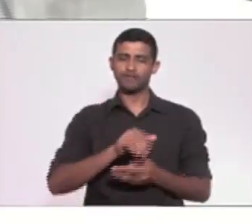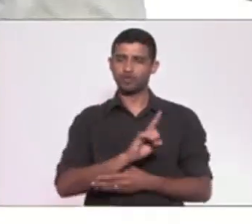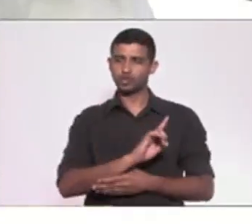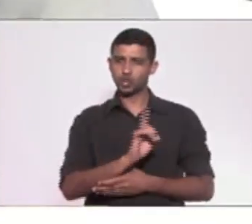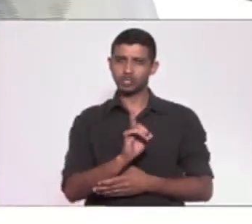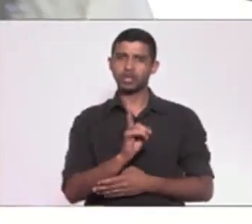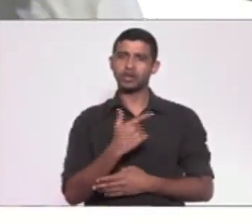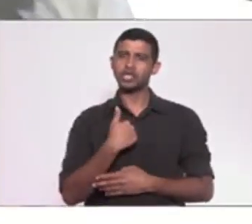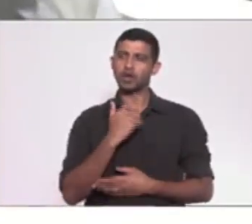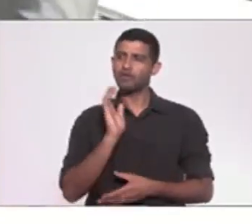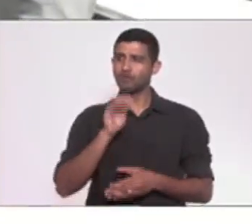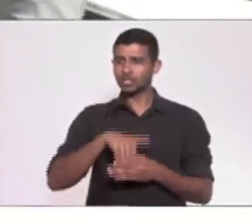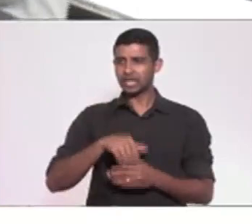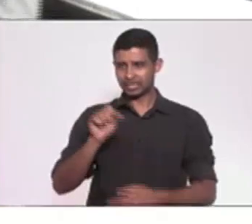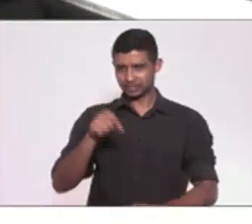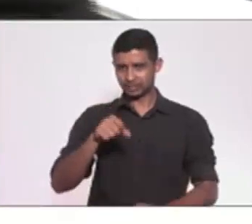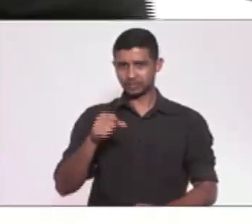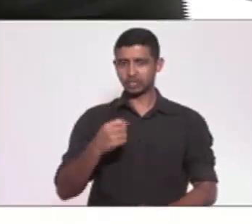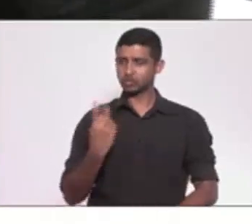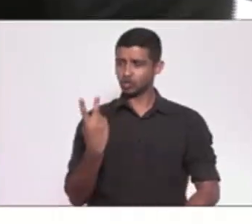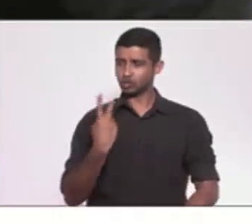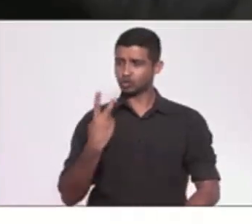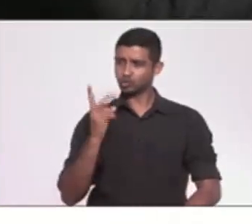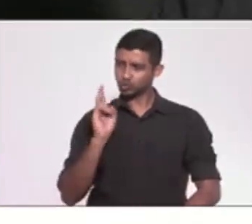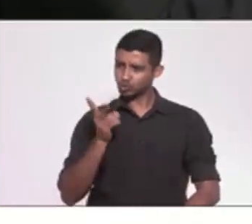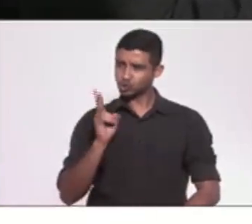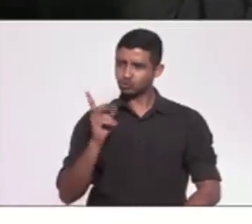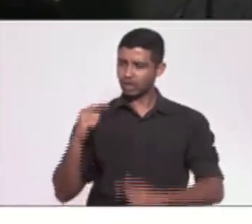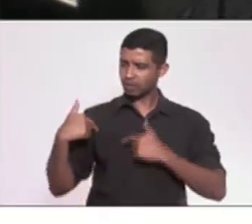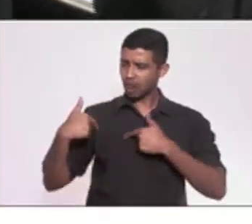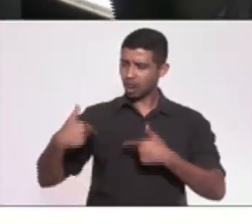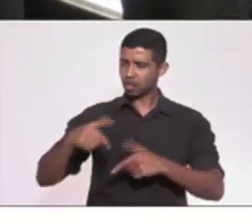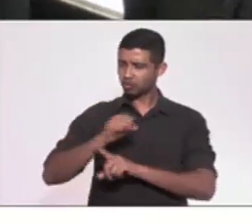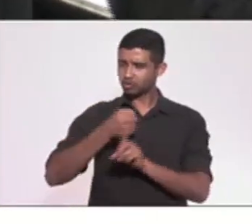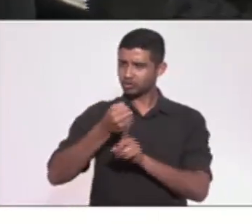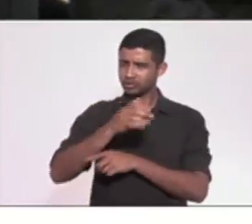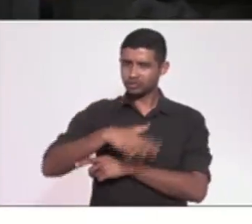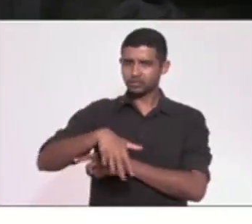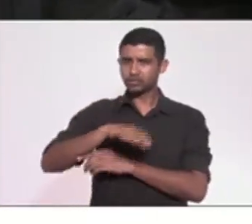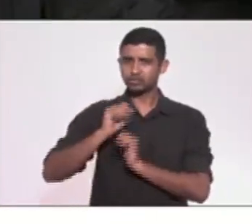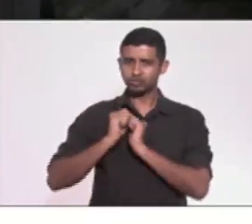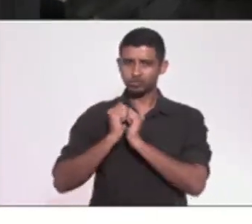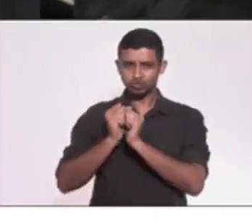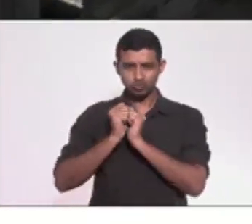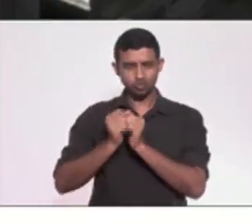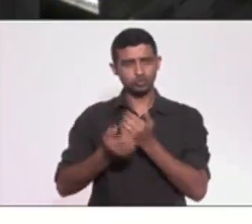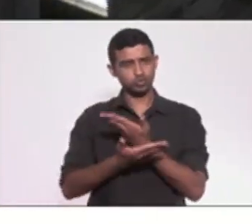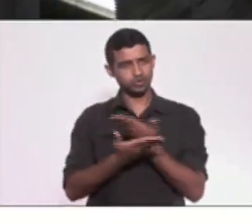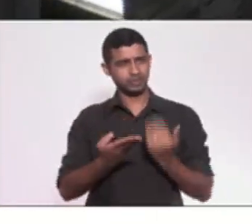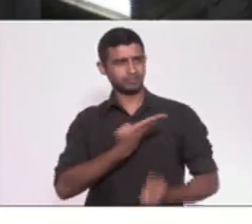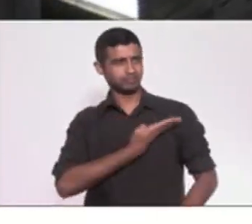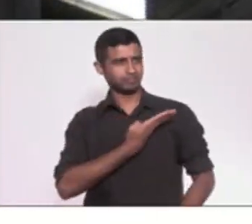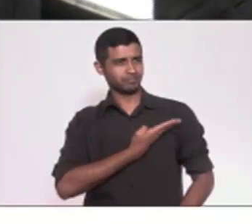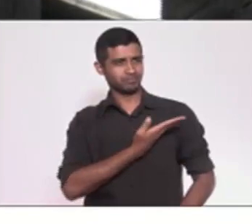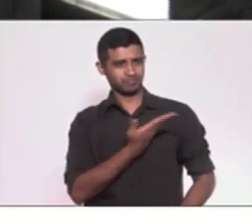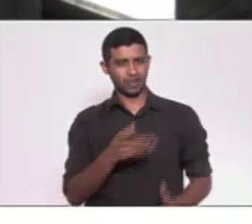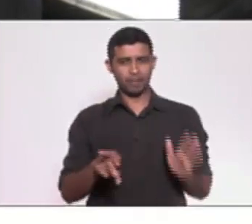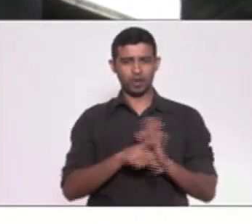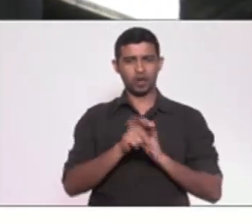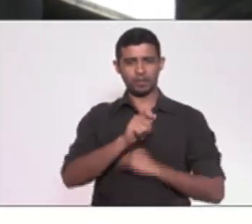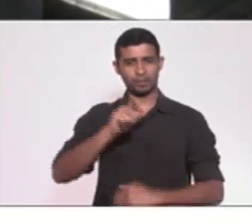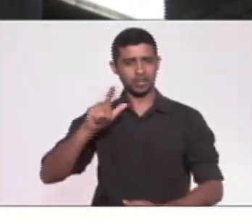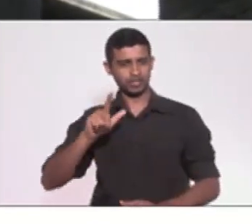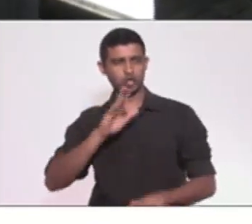Eu votarei sim e nós continuaremos nas lutas sociais junto com as companheiras do PSOL,